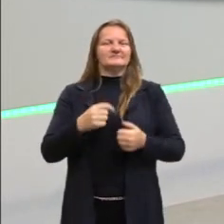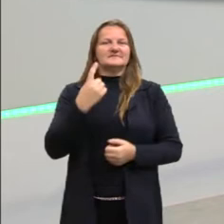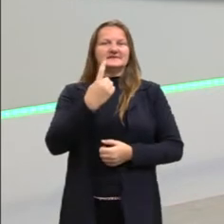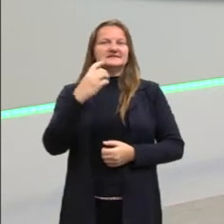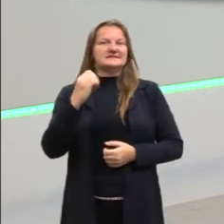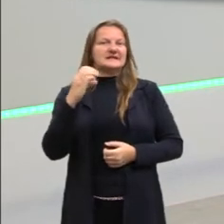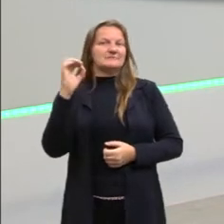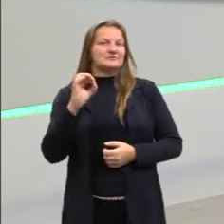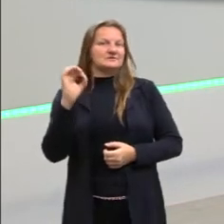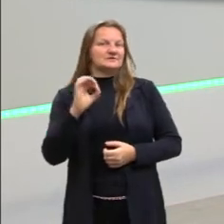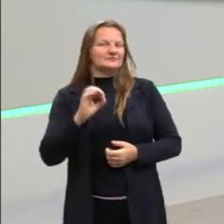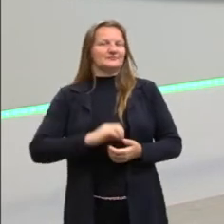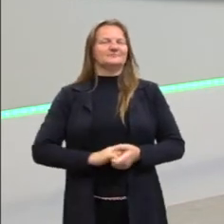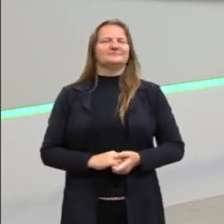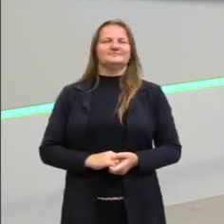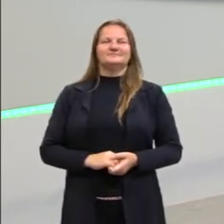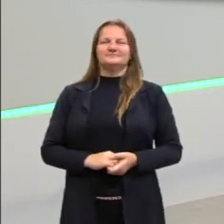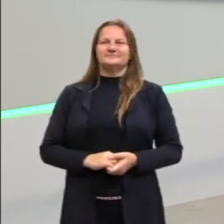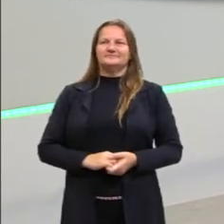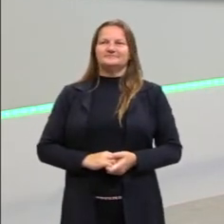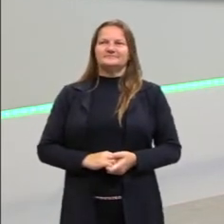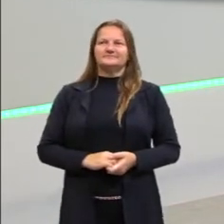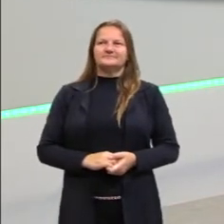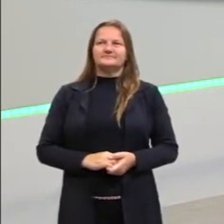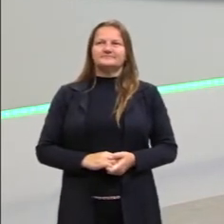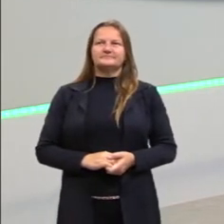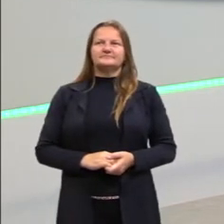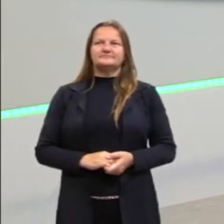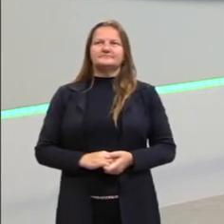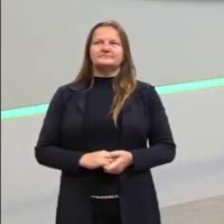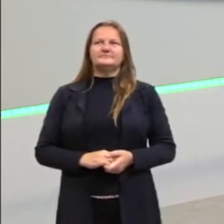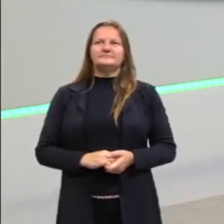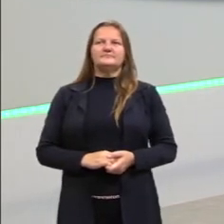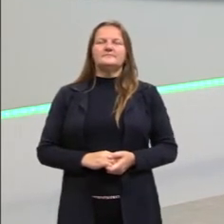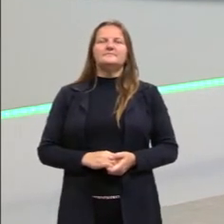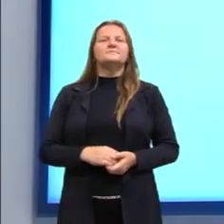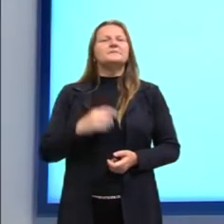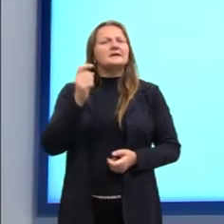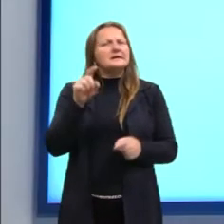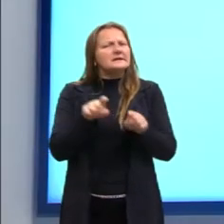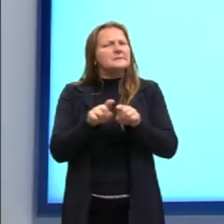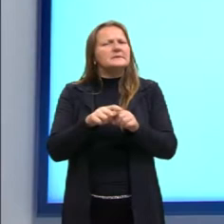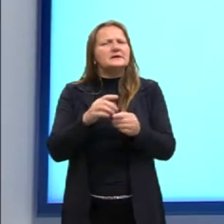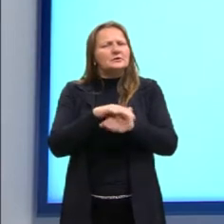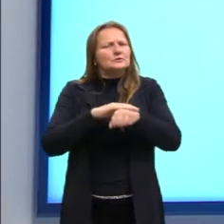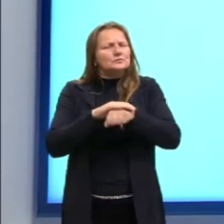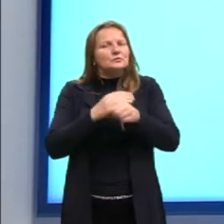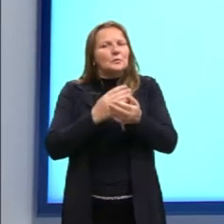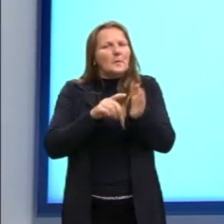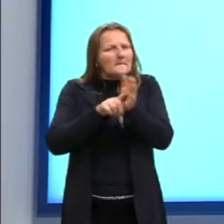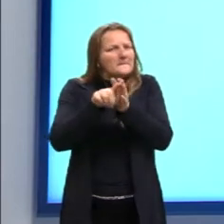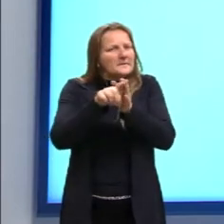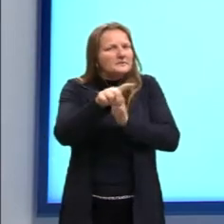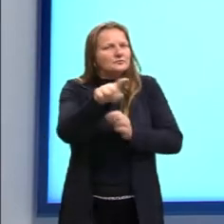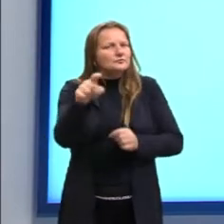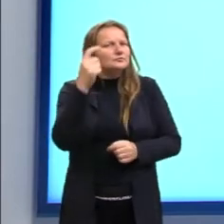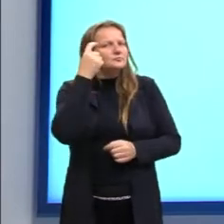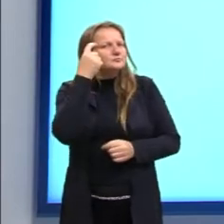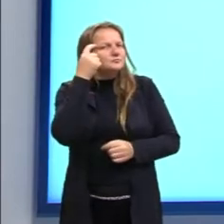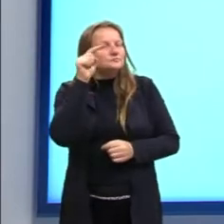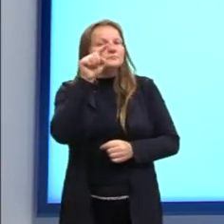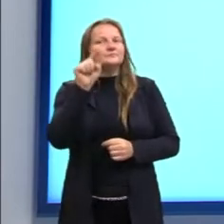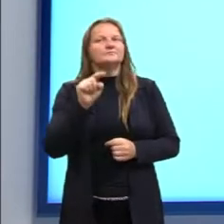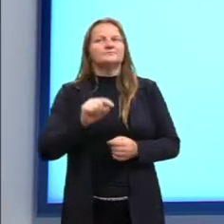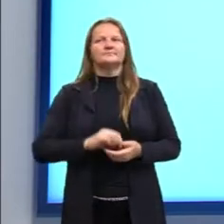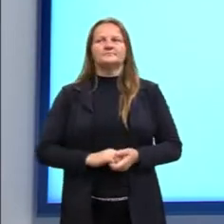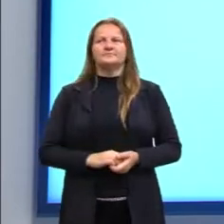100%. Mas, como sempre, eu começo aí com uma pergunta, né? Eu quero perguntar